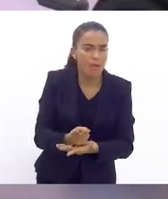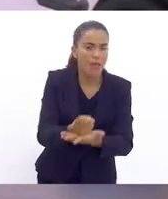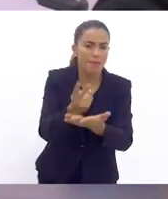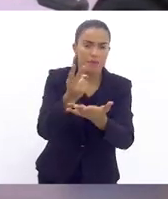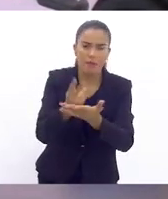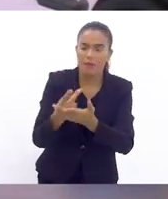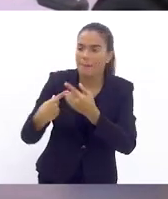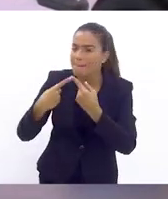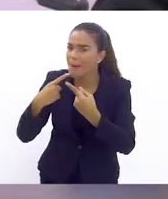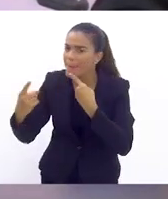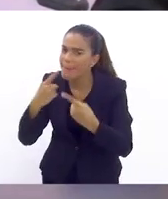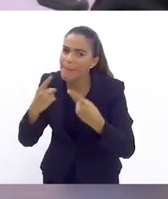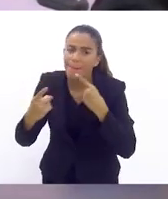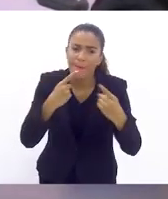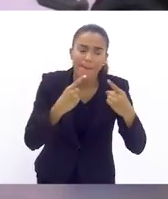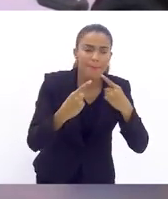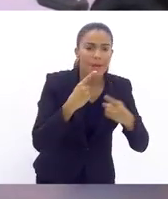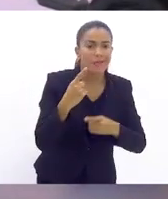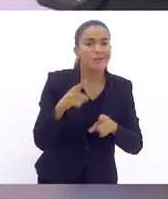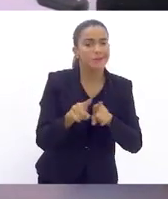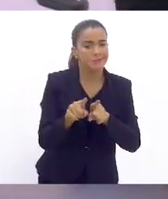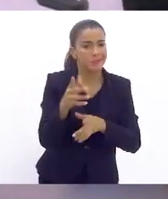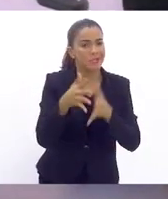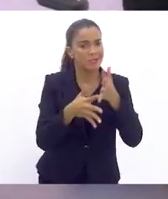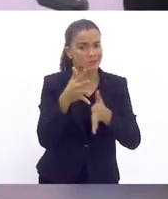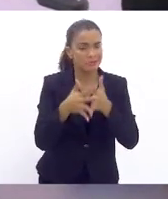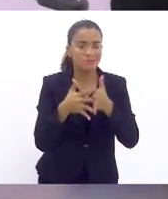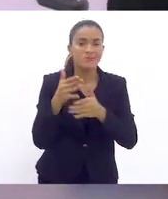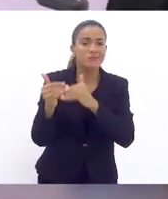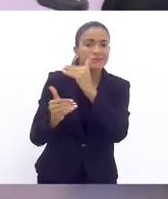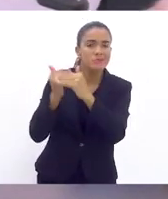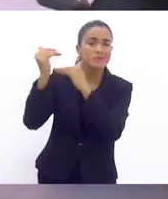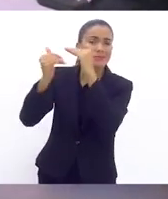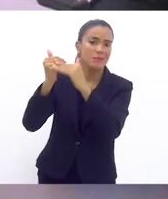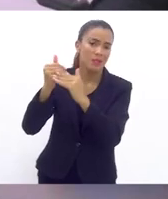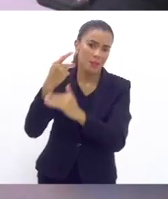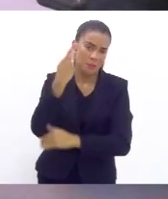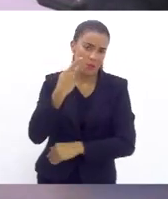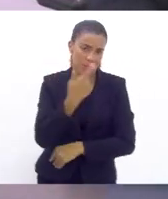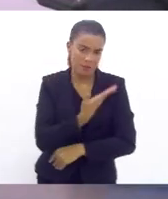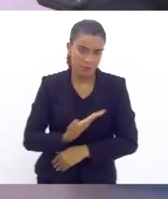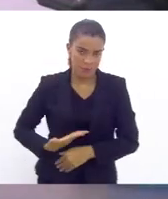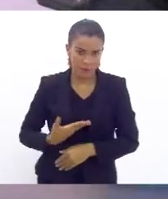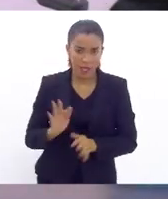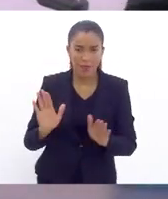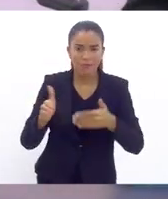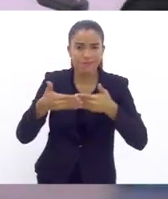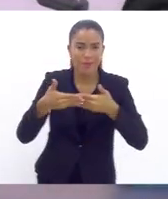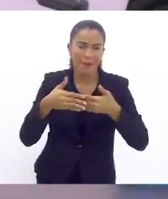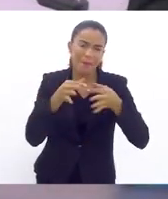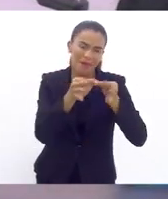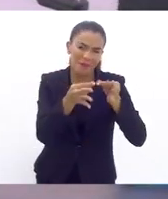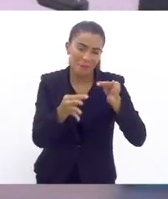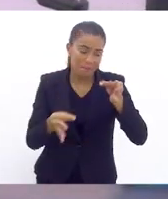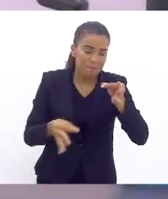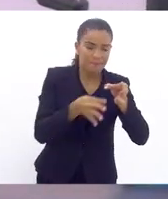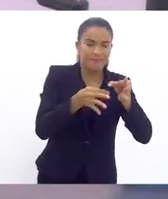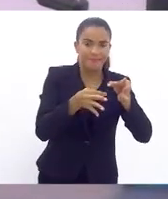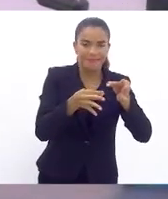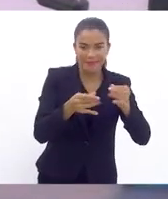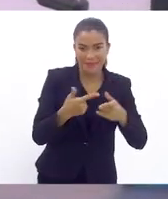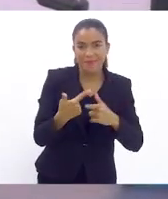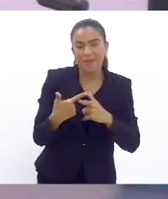constante e quanto isso atrapalha no andar das nossas políticas públicas e termina aqui que a minha fala é muito breve mesmo porque eu quero